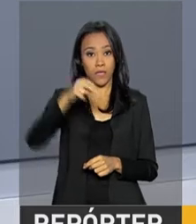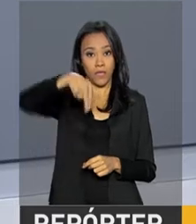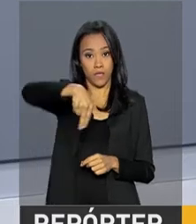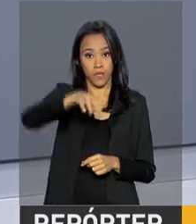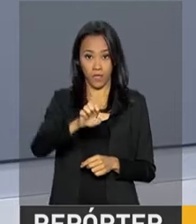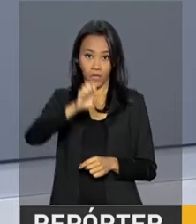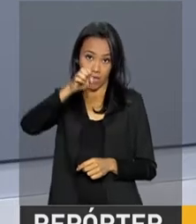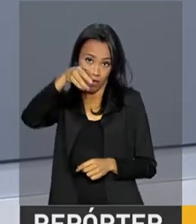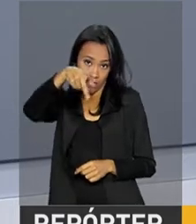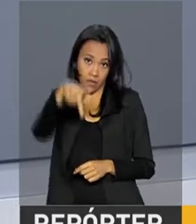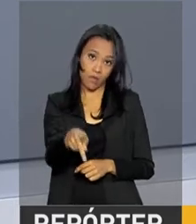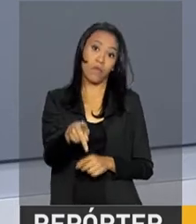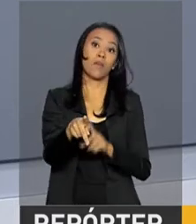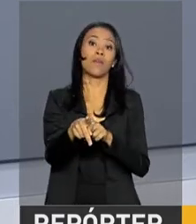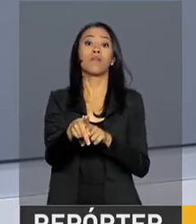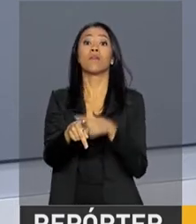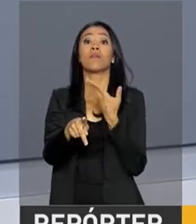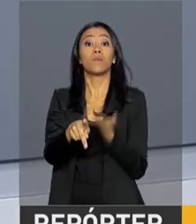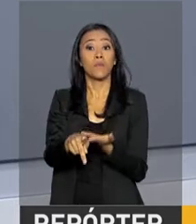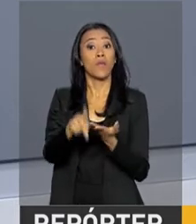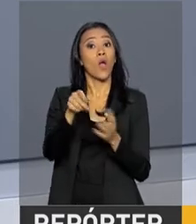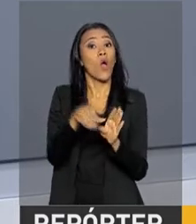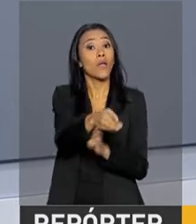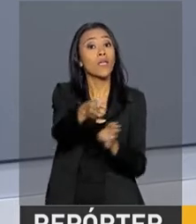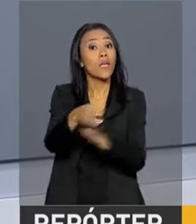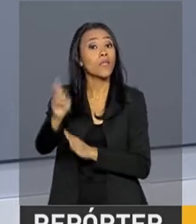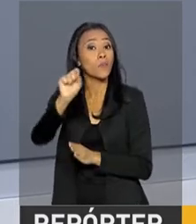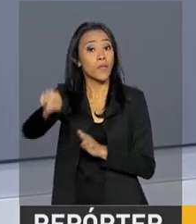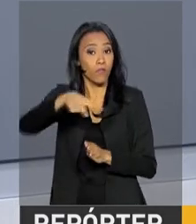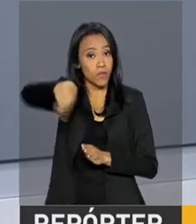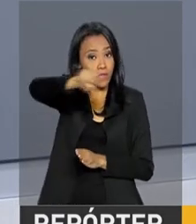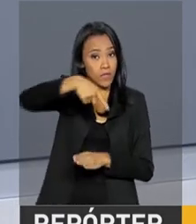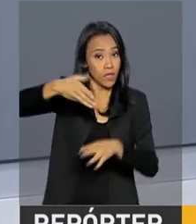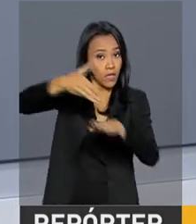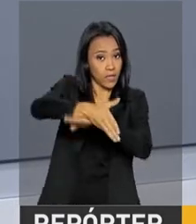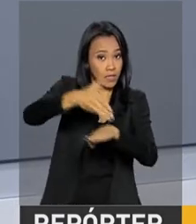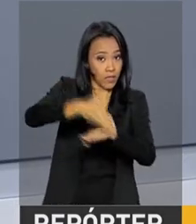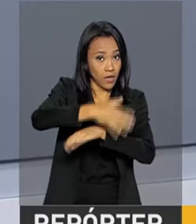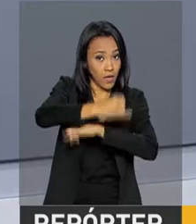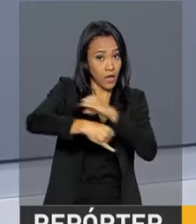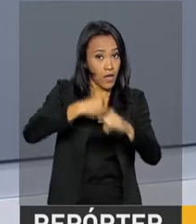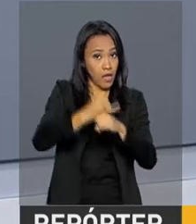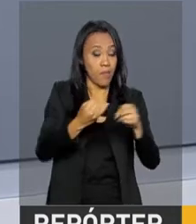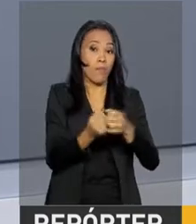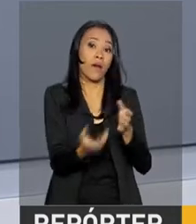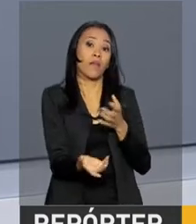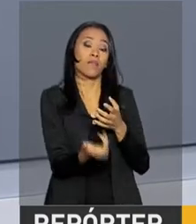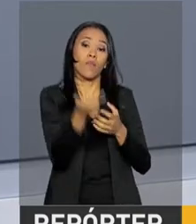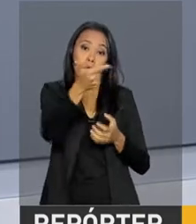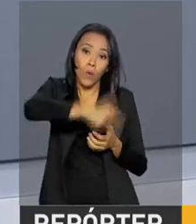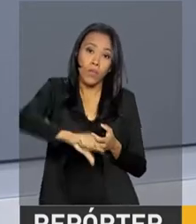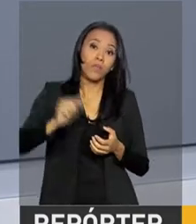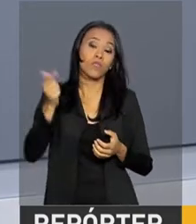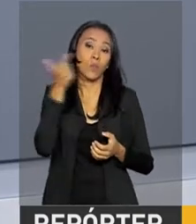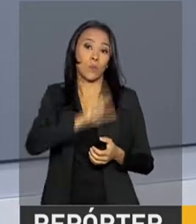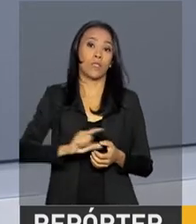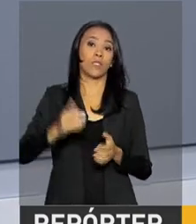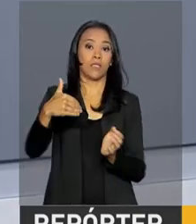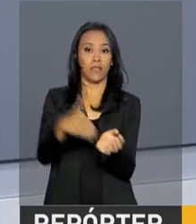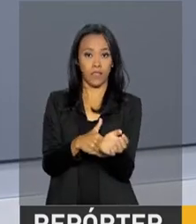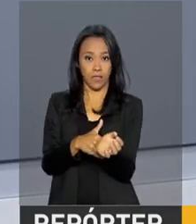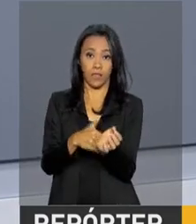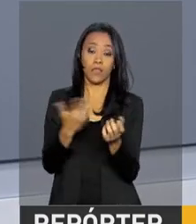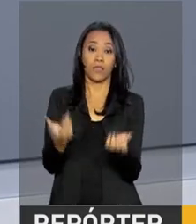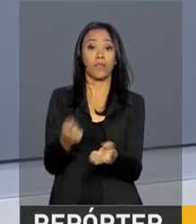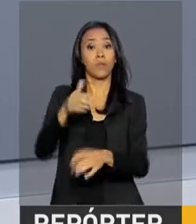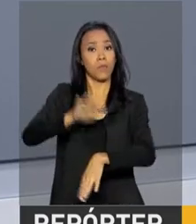anísio teixeira inep porém entrar na página do participante para recuperar o acesso no mesmo horário da liberação dos